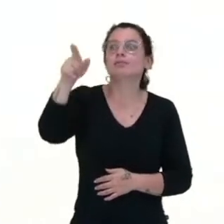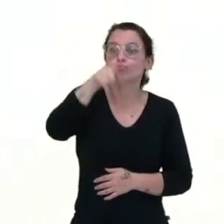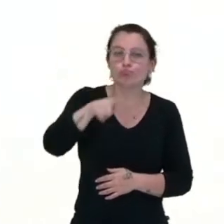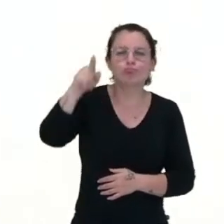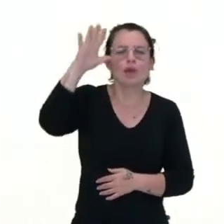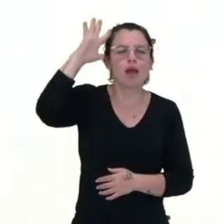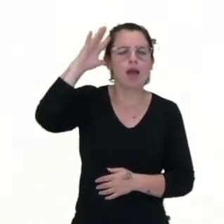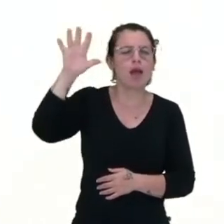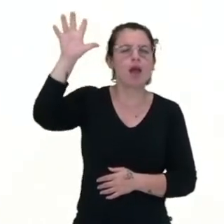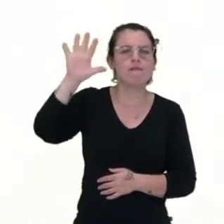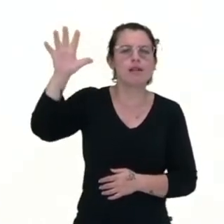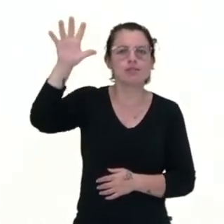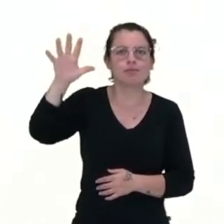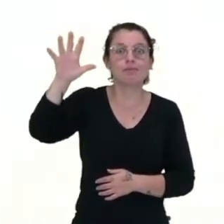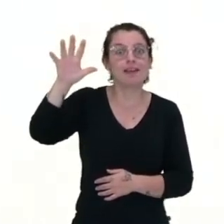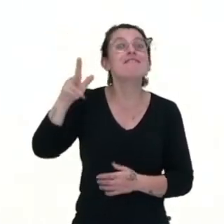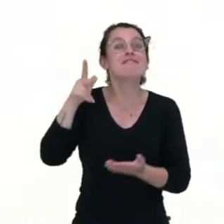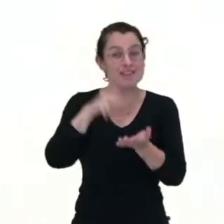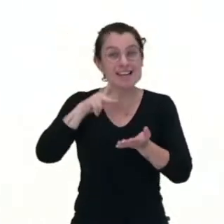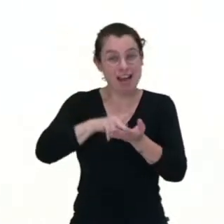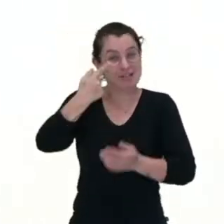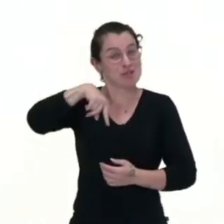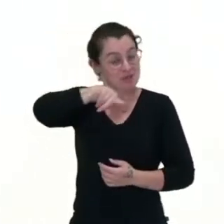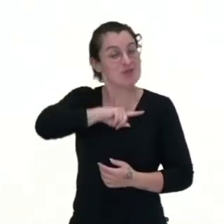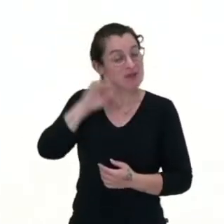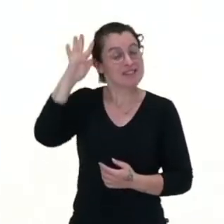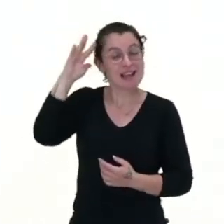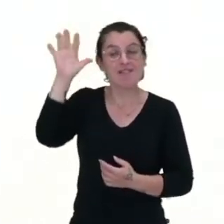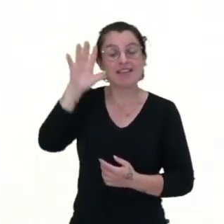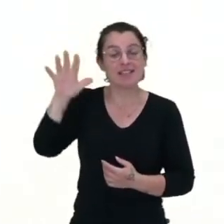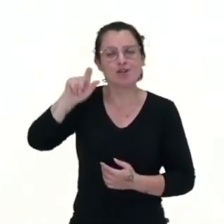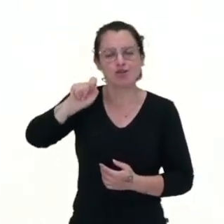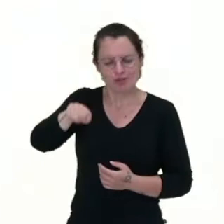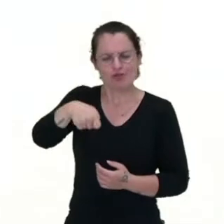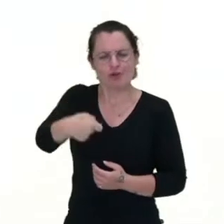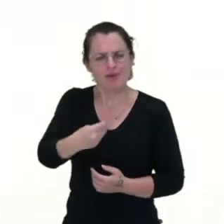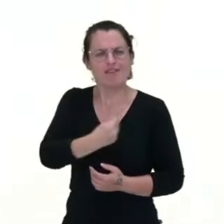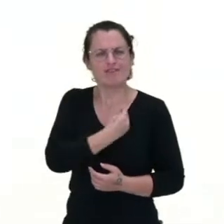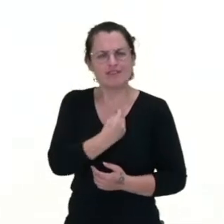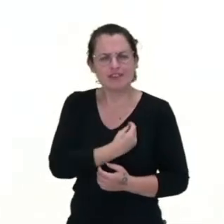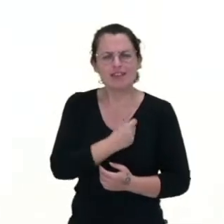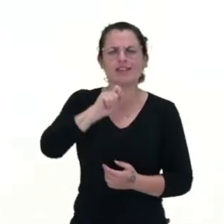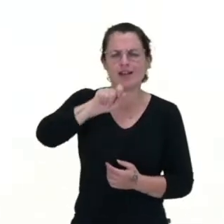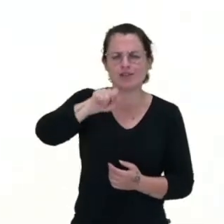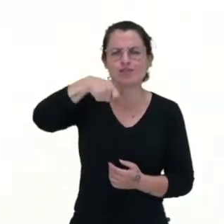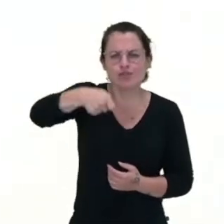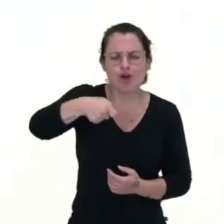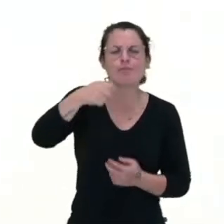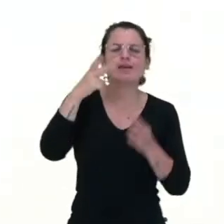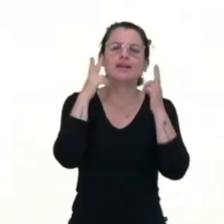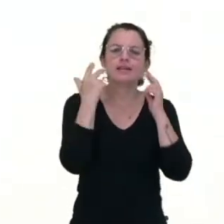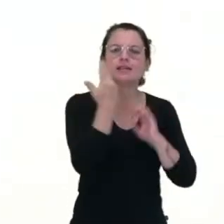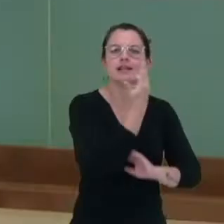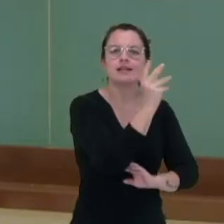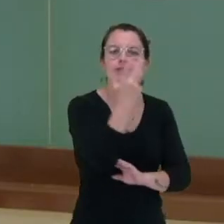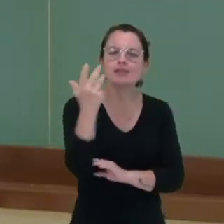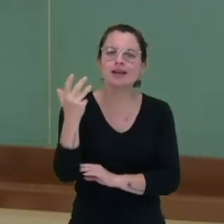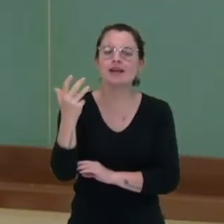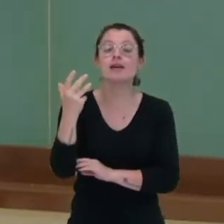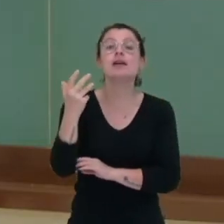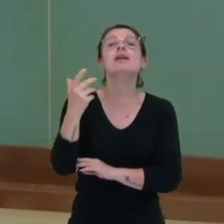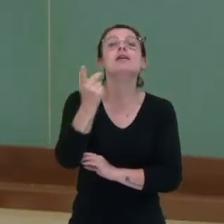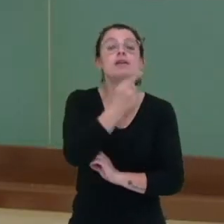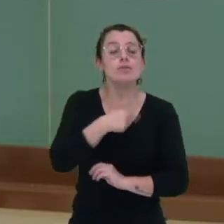refletimos sobre as questões humanas e não humanas, sobre a vida, sobre a natureza e com os seres com os quais a gente